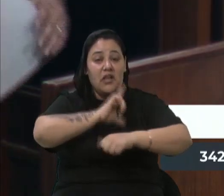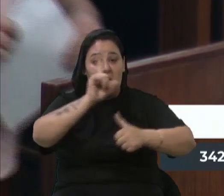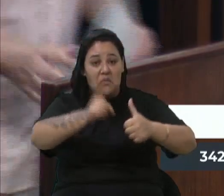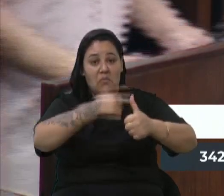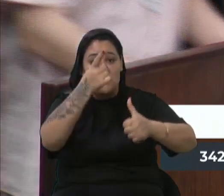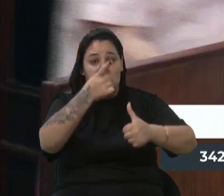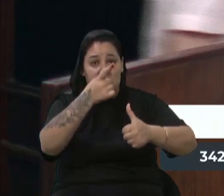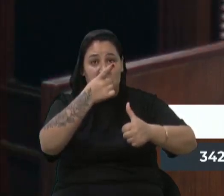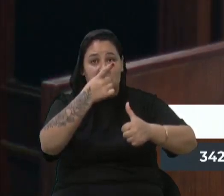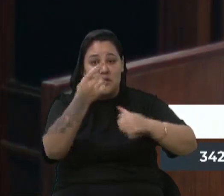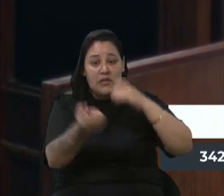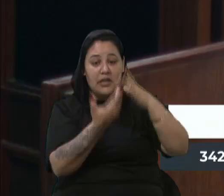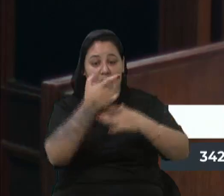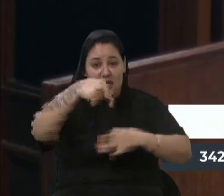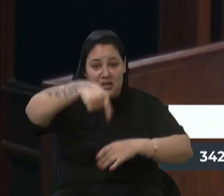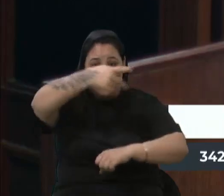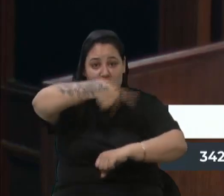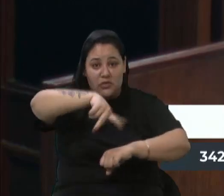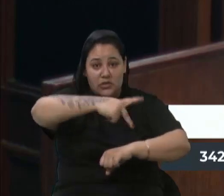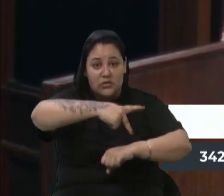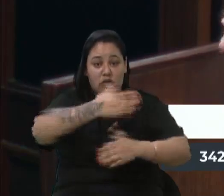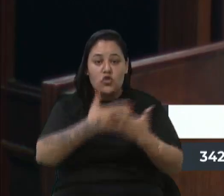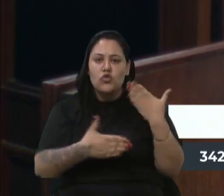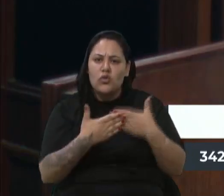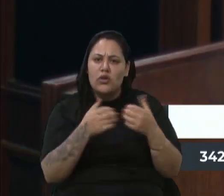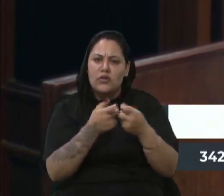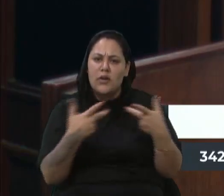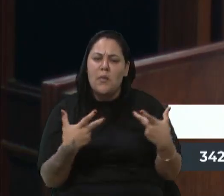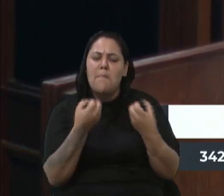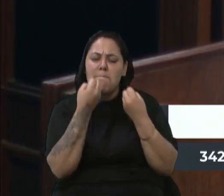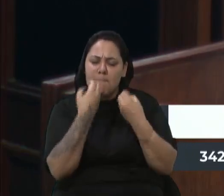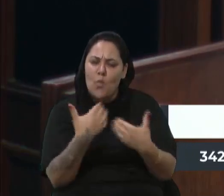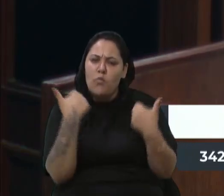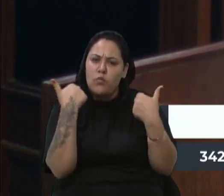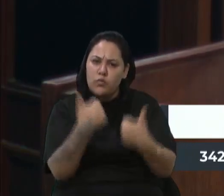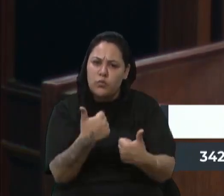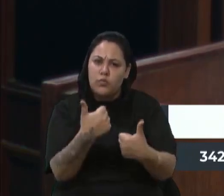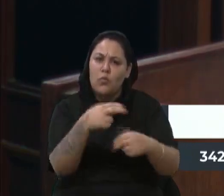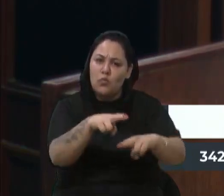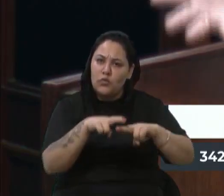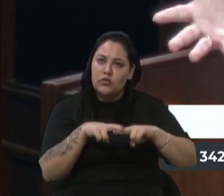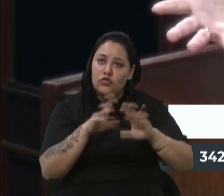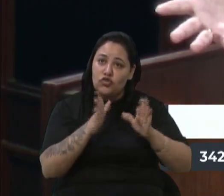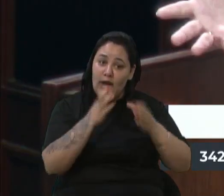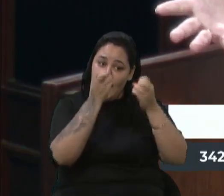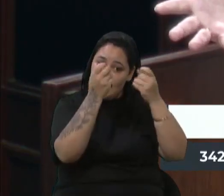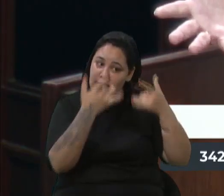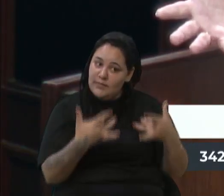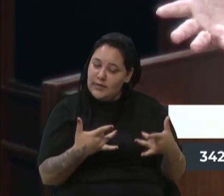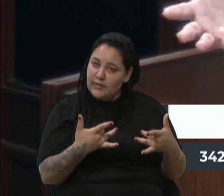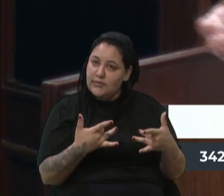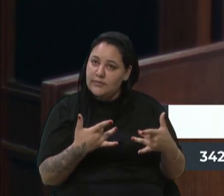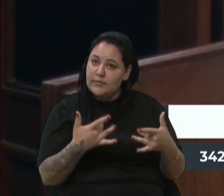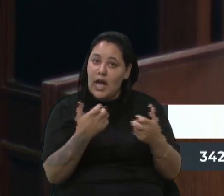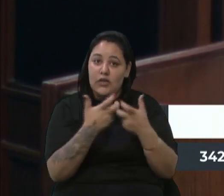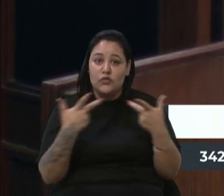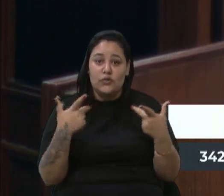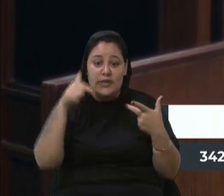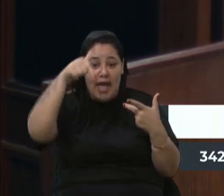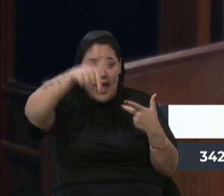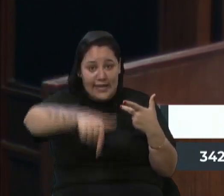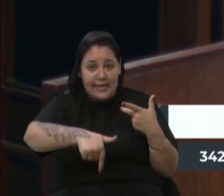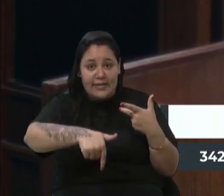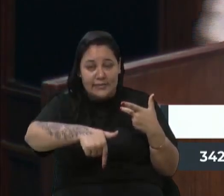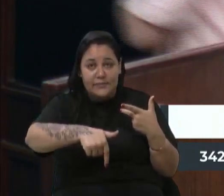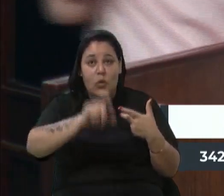implantada no país. Tudo isso muito bom, por isso que a gente já traz isso para a gente passar essa situação que